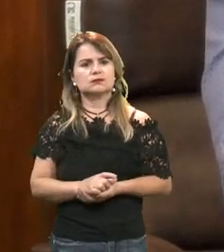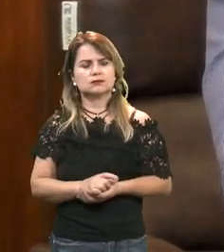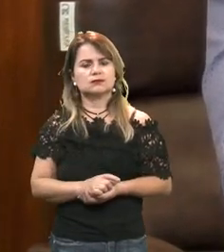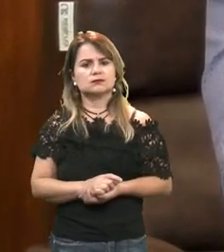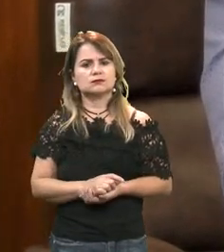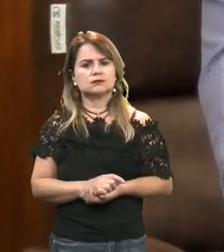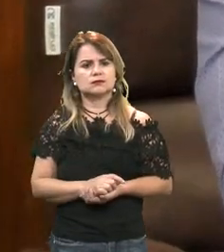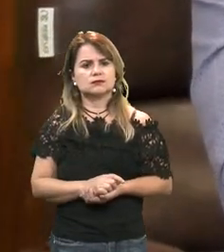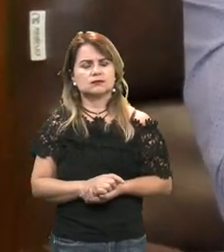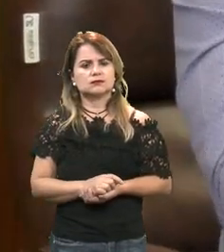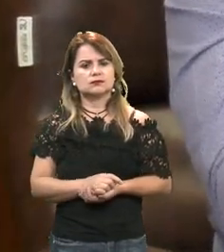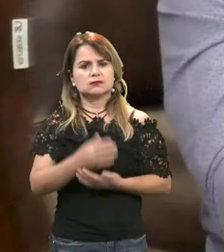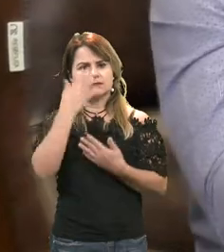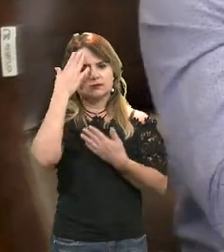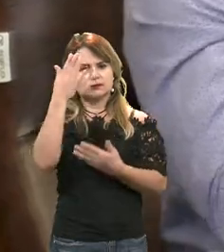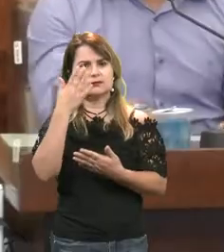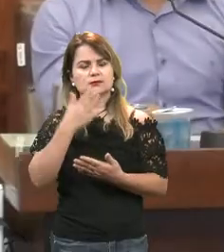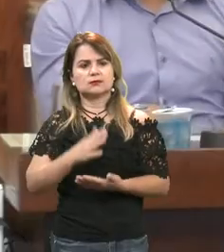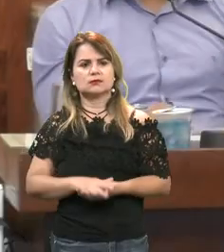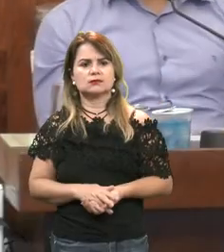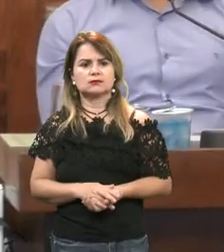aí. Valeu.